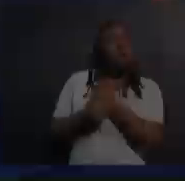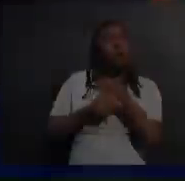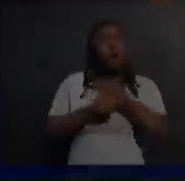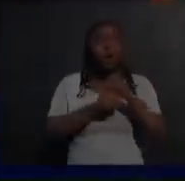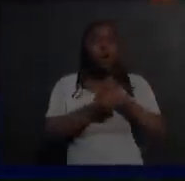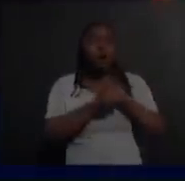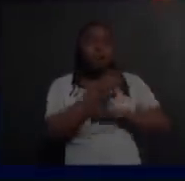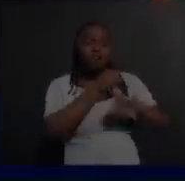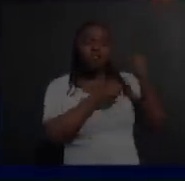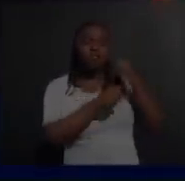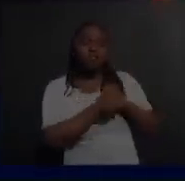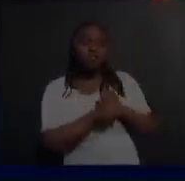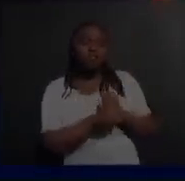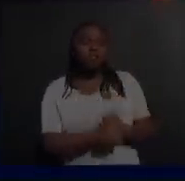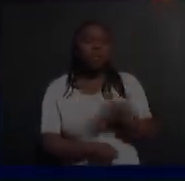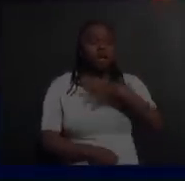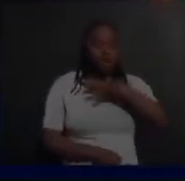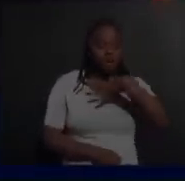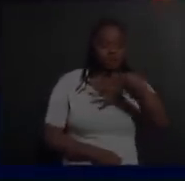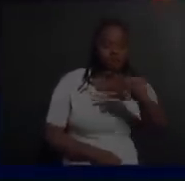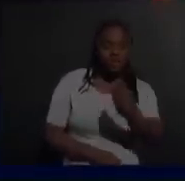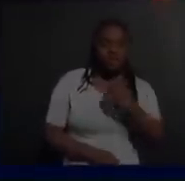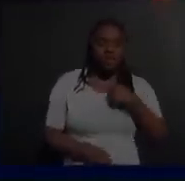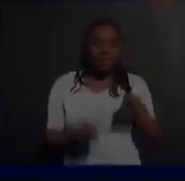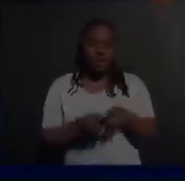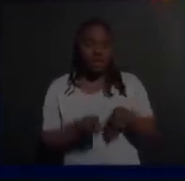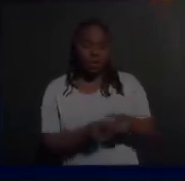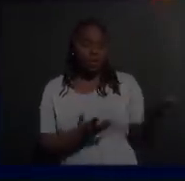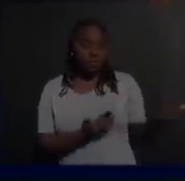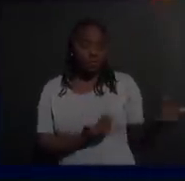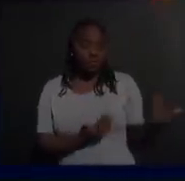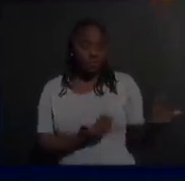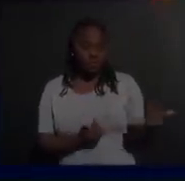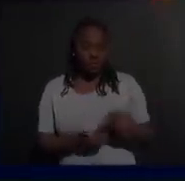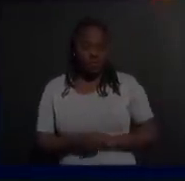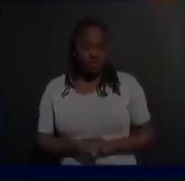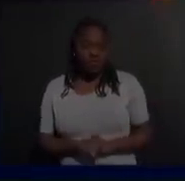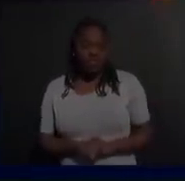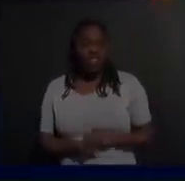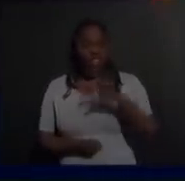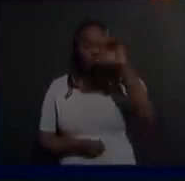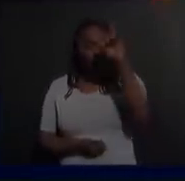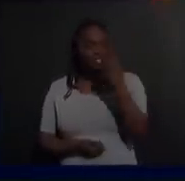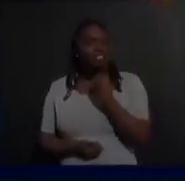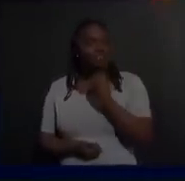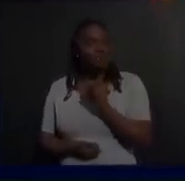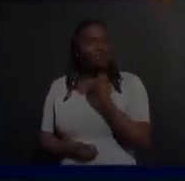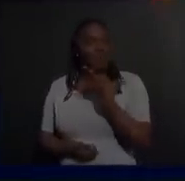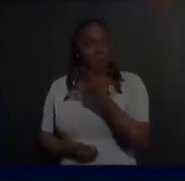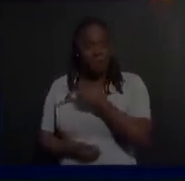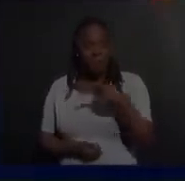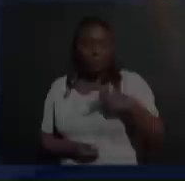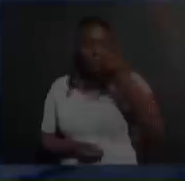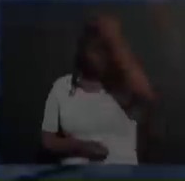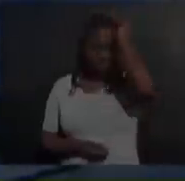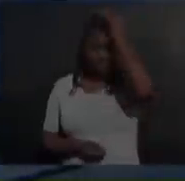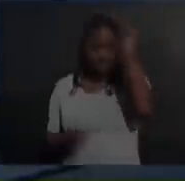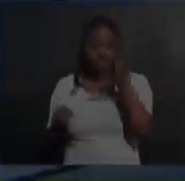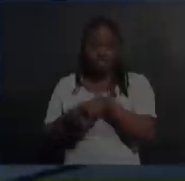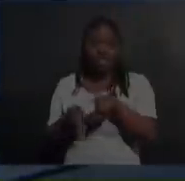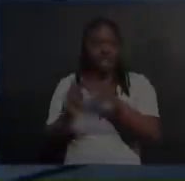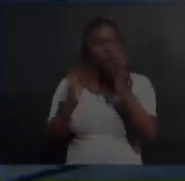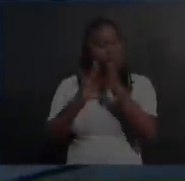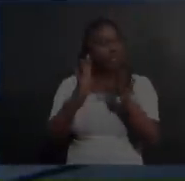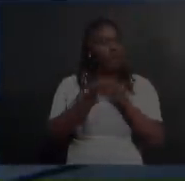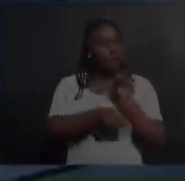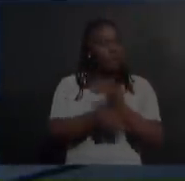novinho, a Mimi? Eu continuo novinha, conservada. Deus é bom, pastor Lucinho também, porque Jesus conserva a